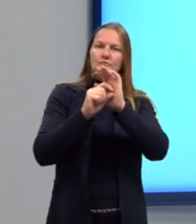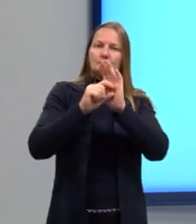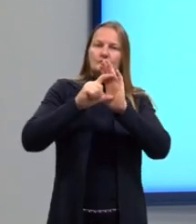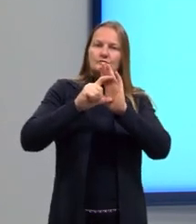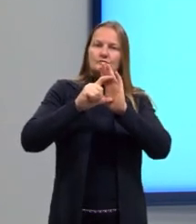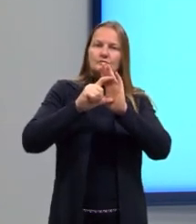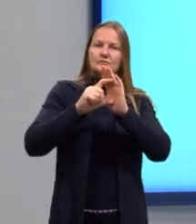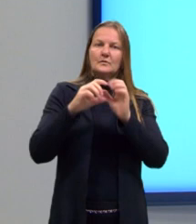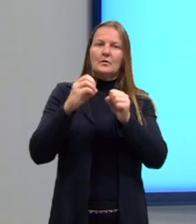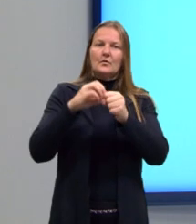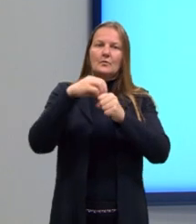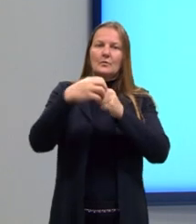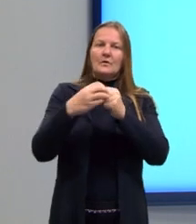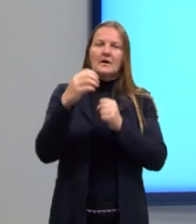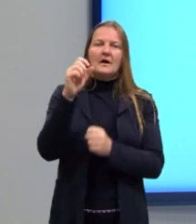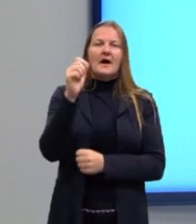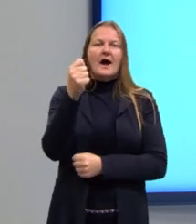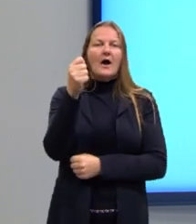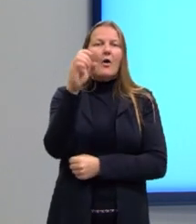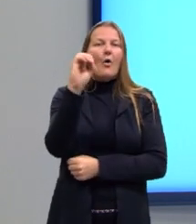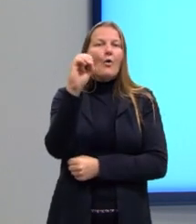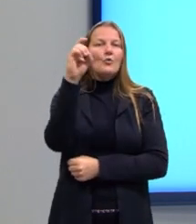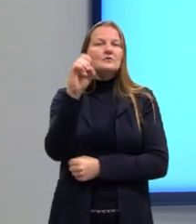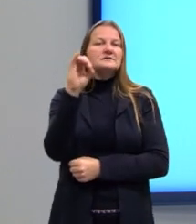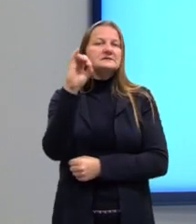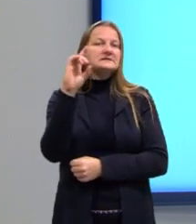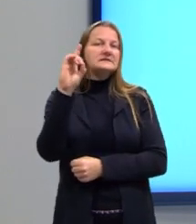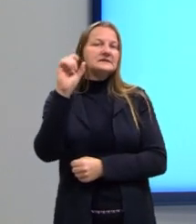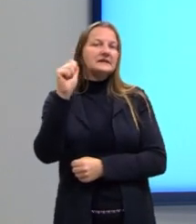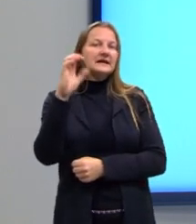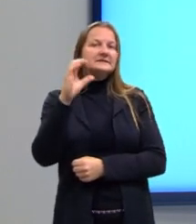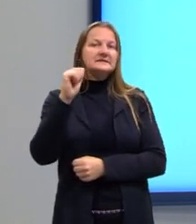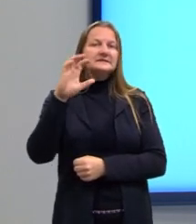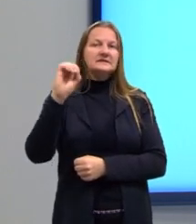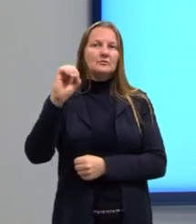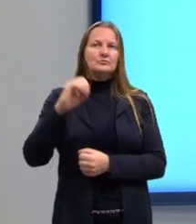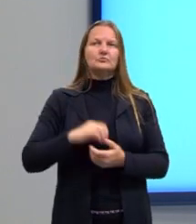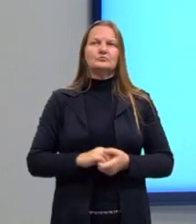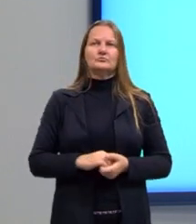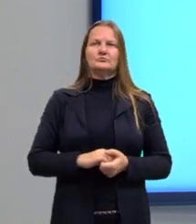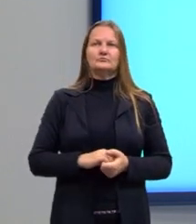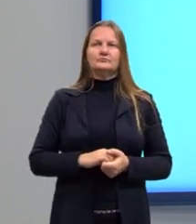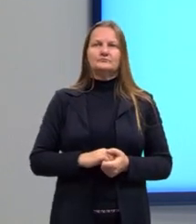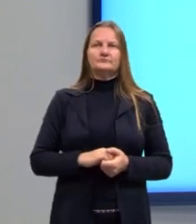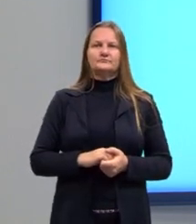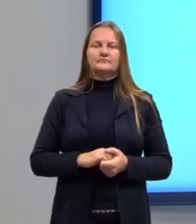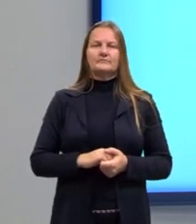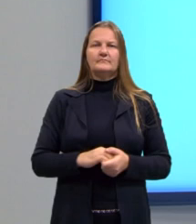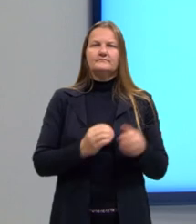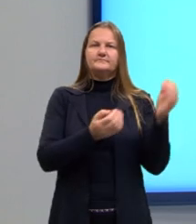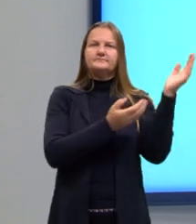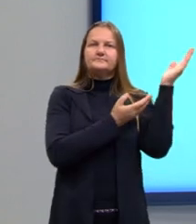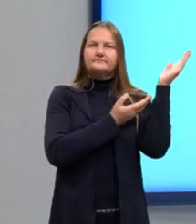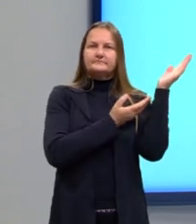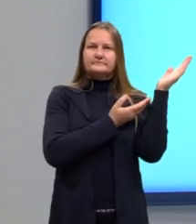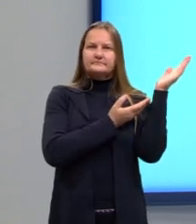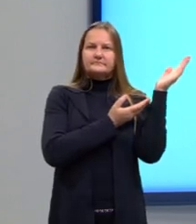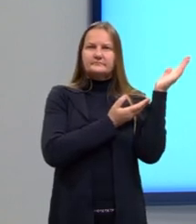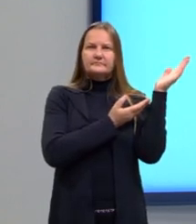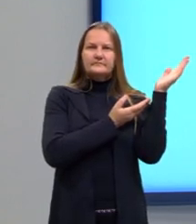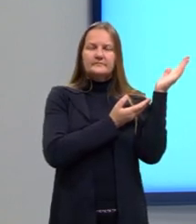oxidou tem que lembrar esse essa finalzinho igual gente ó aumentou oxidou